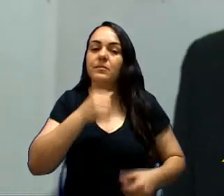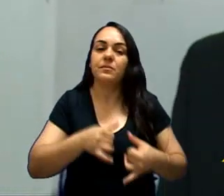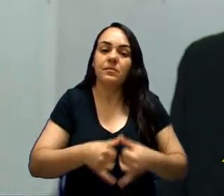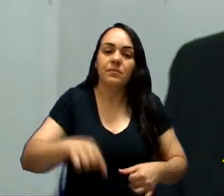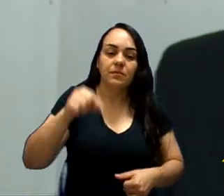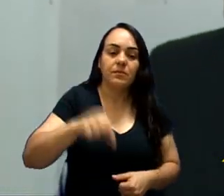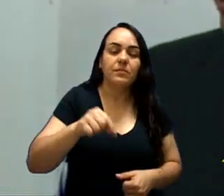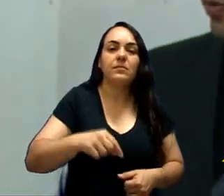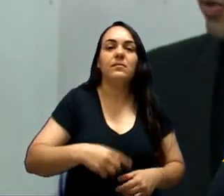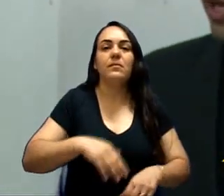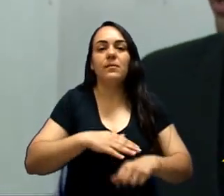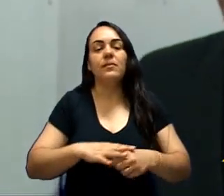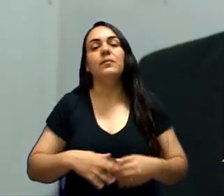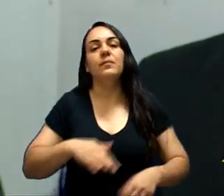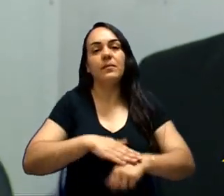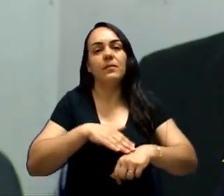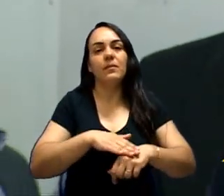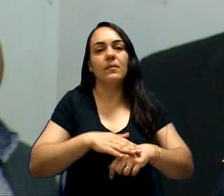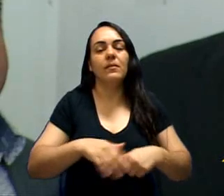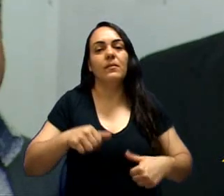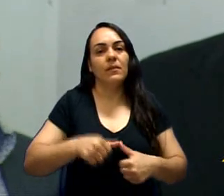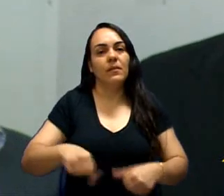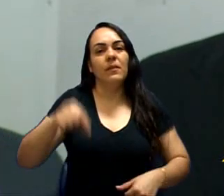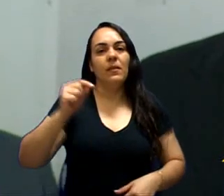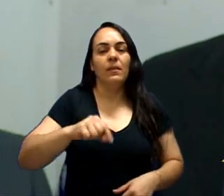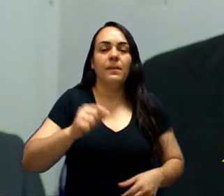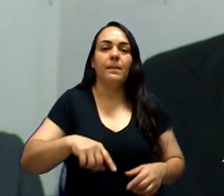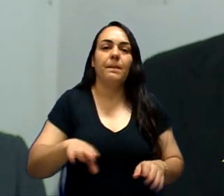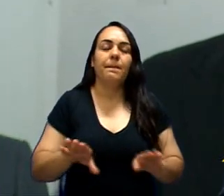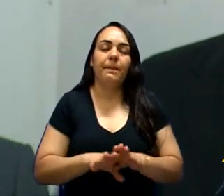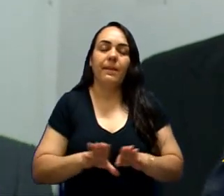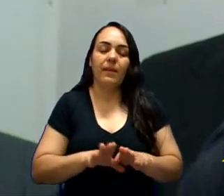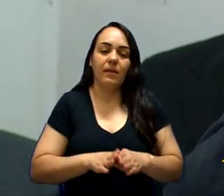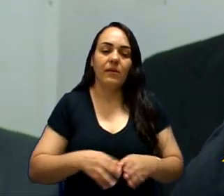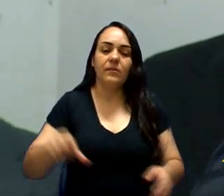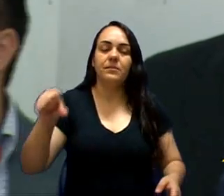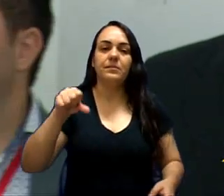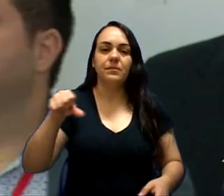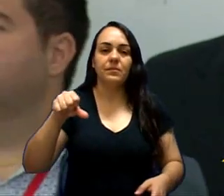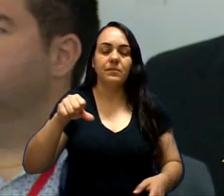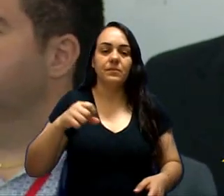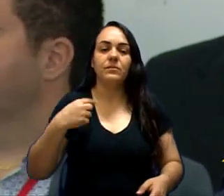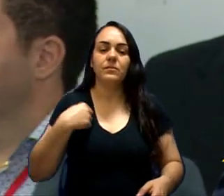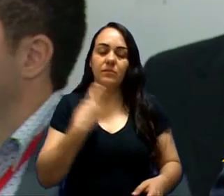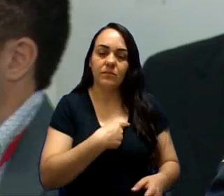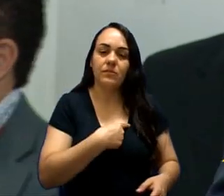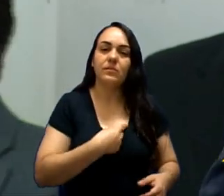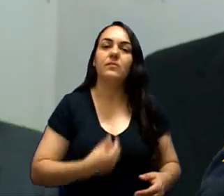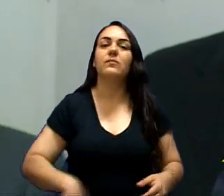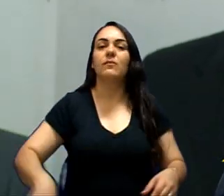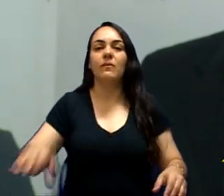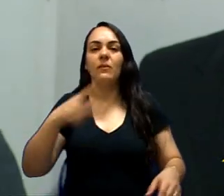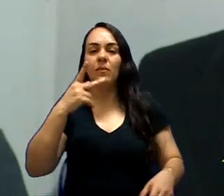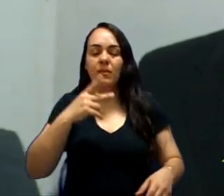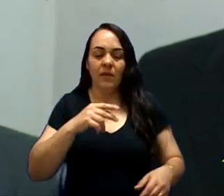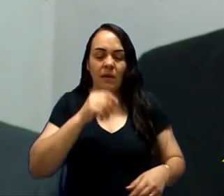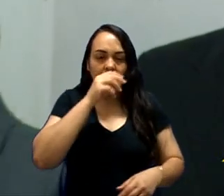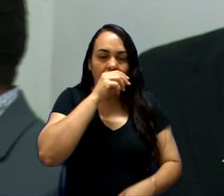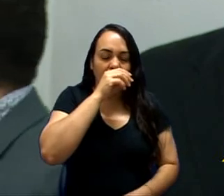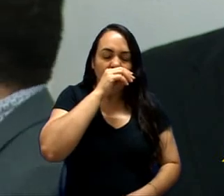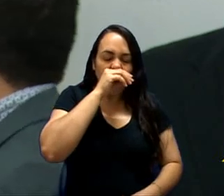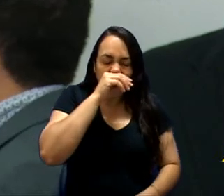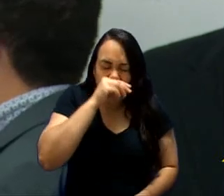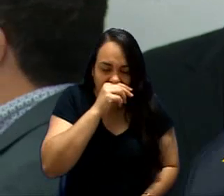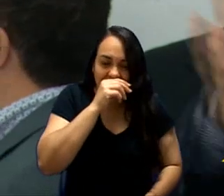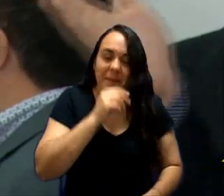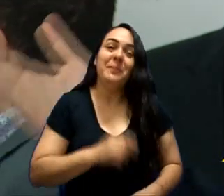muito importante. Mas hoje, deixando só as 9 horas, nós estamos limitando. Infelizmente, as pessoas que estão lá trabalhando